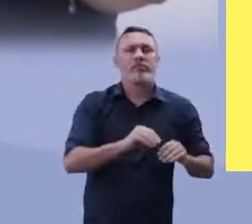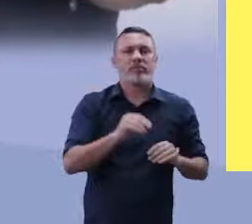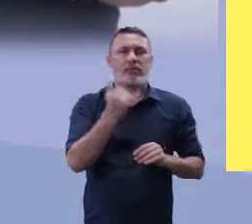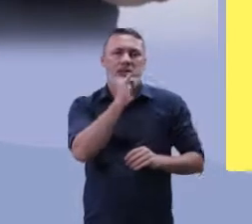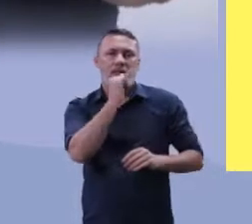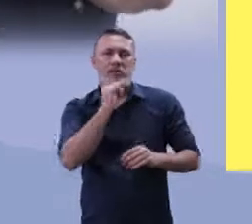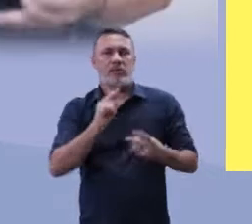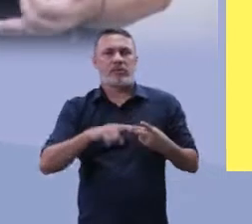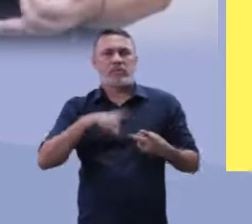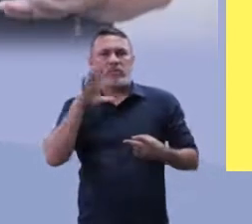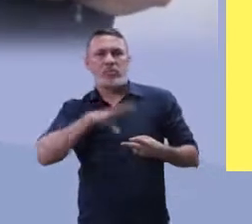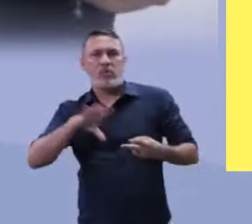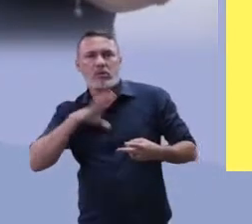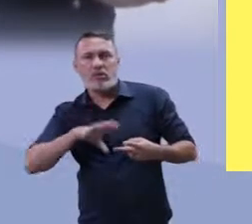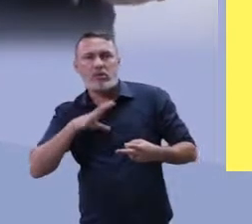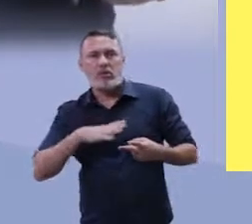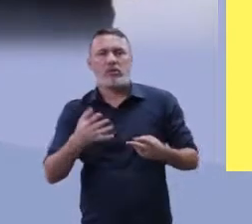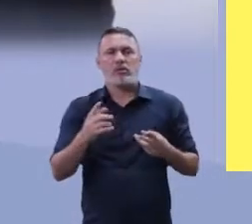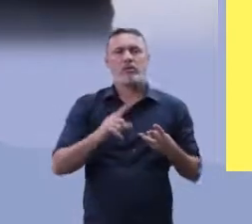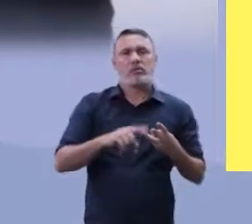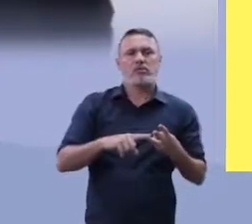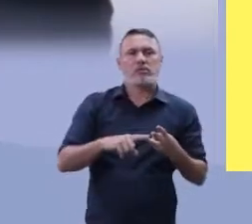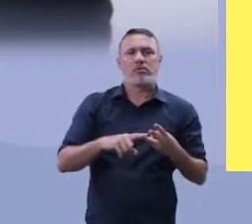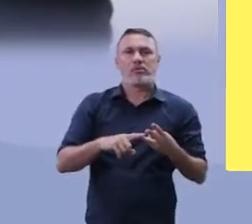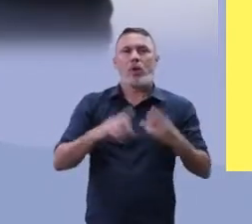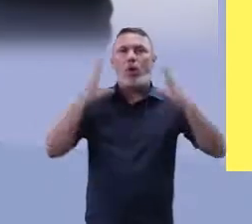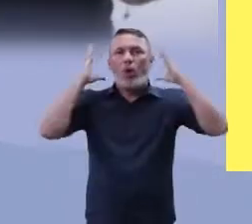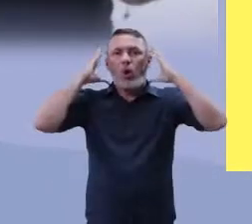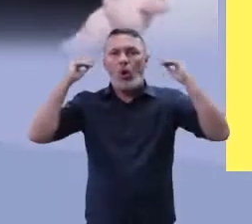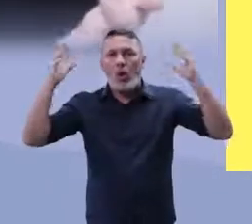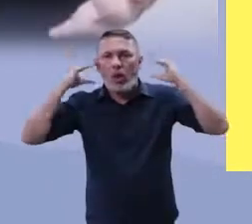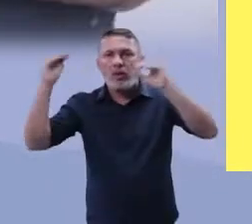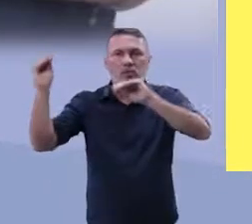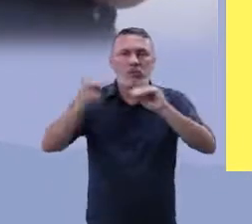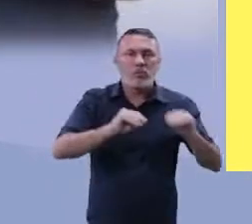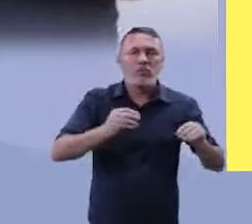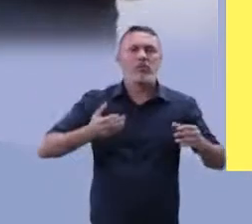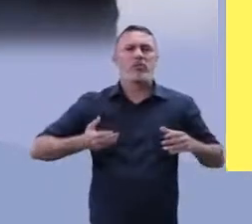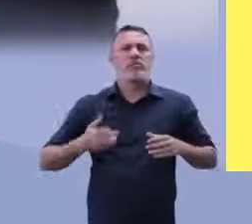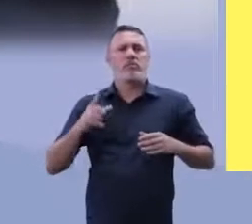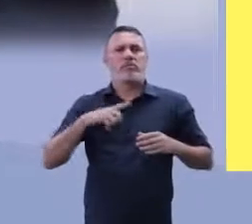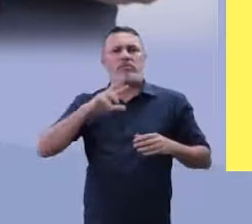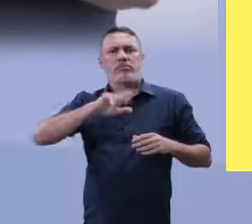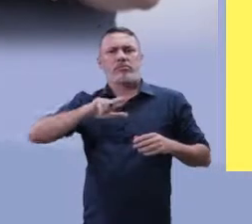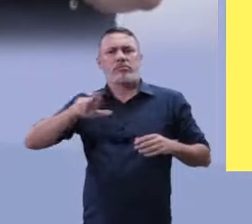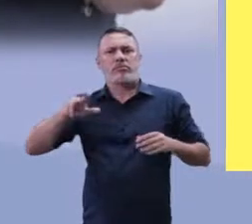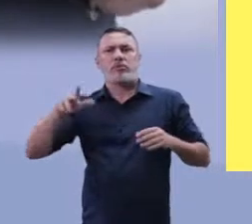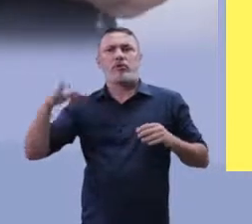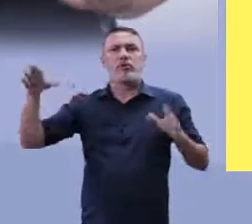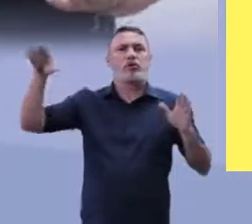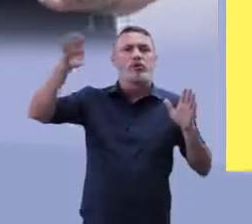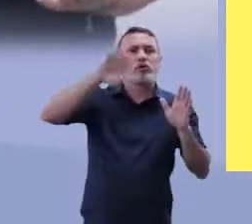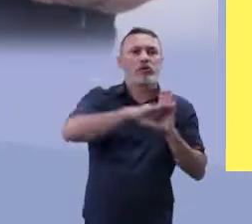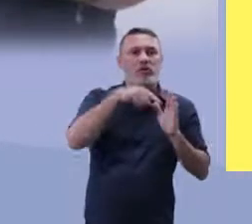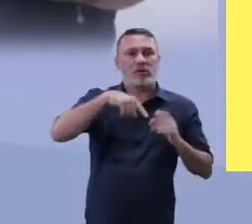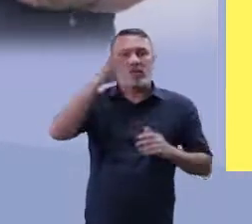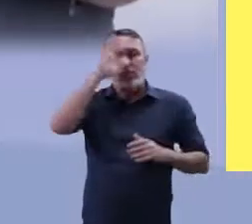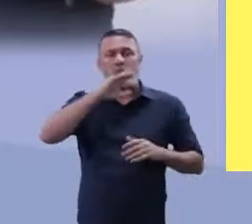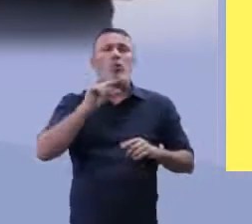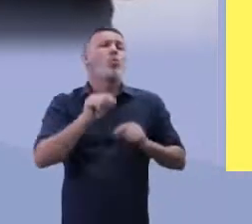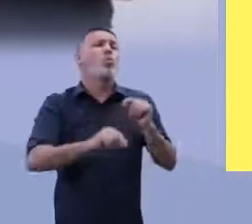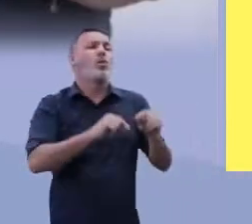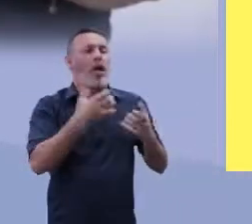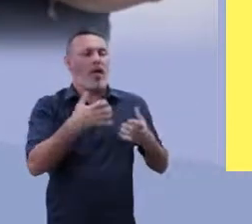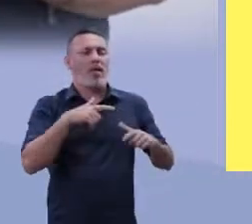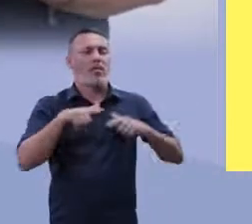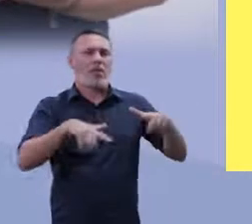italianos, portugueses, veremos holandeses, todos chegando ao nosso país à